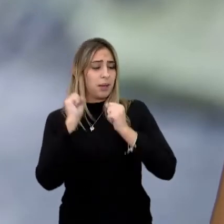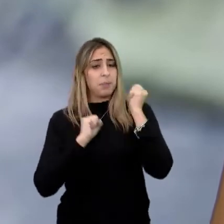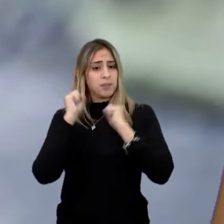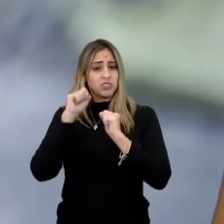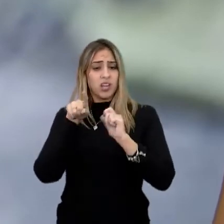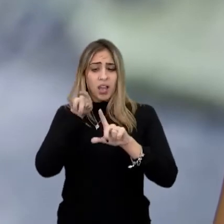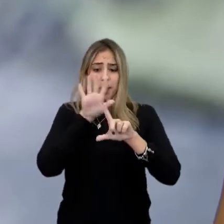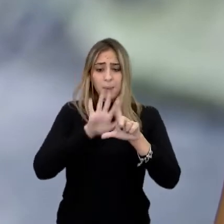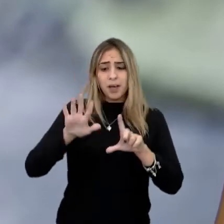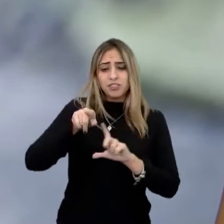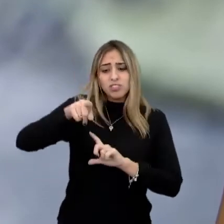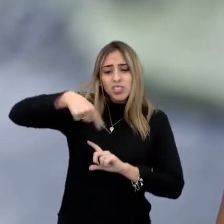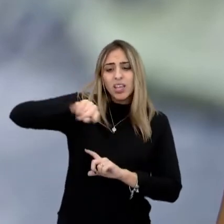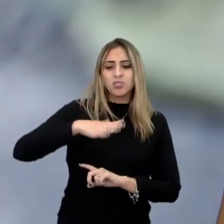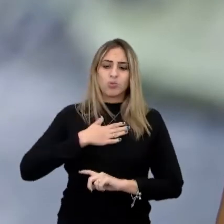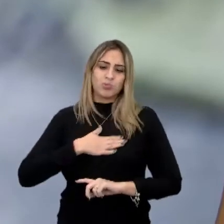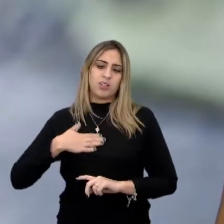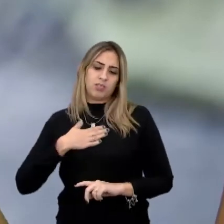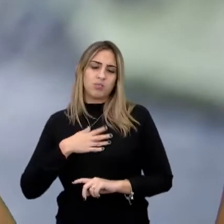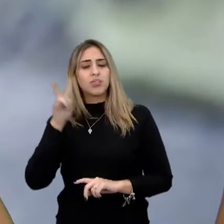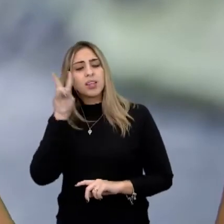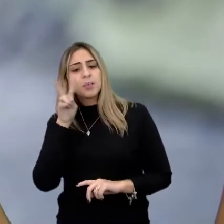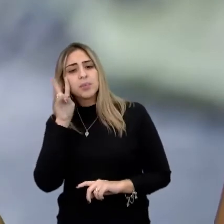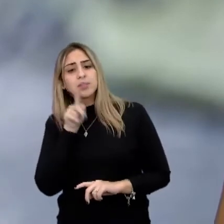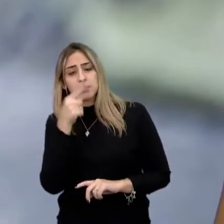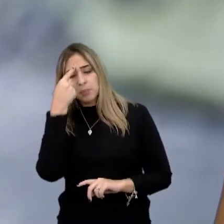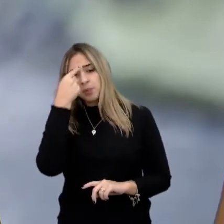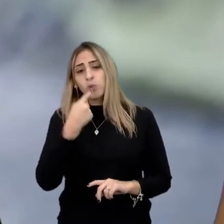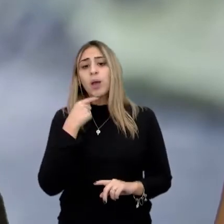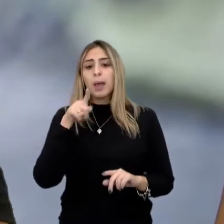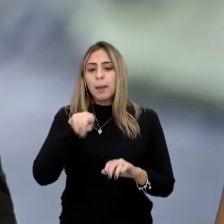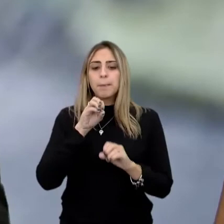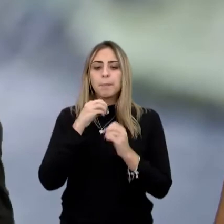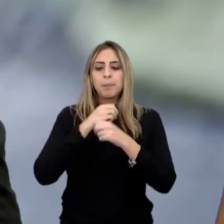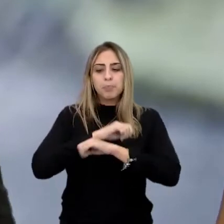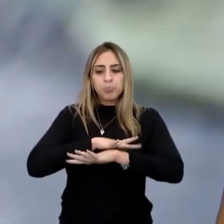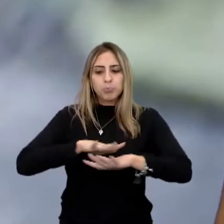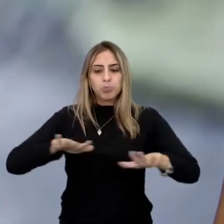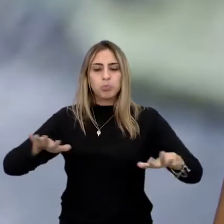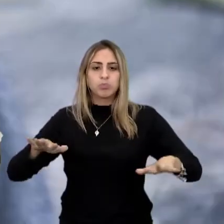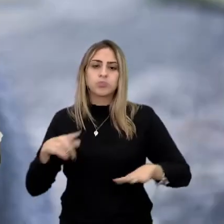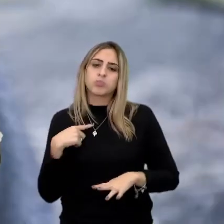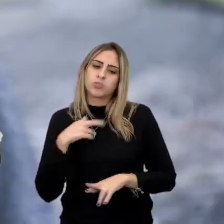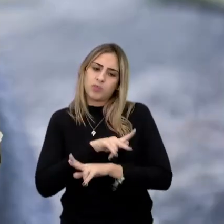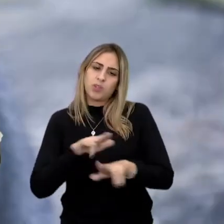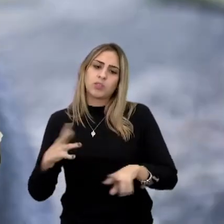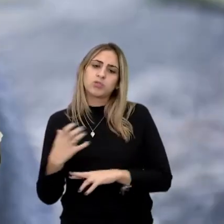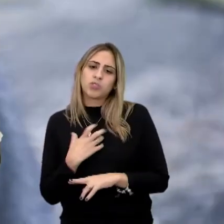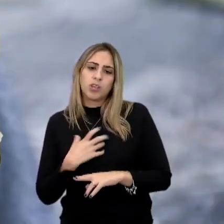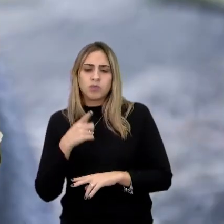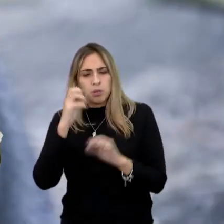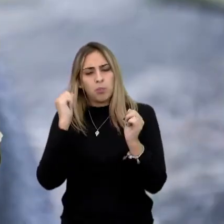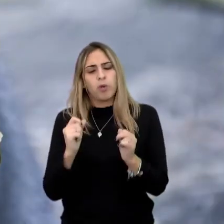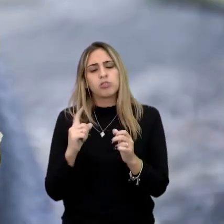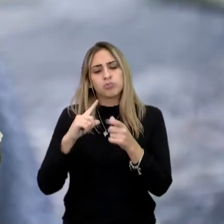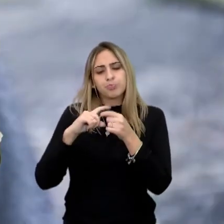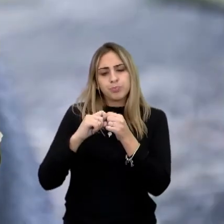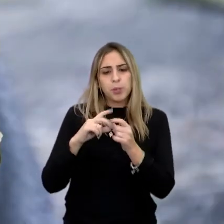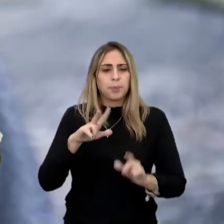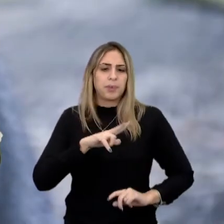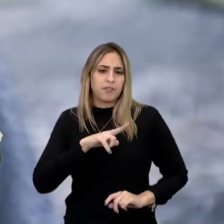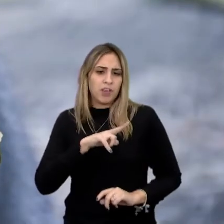a imagem que eles gostariam. Lembrando, se o perfil for público, né? A gente tem hoje diversas opções de como você pode ter seu